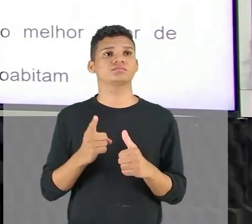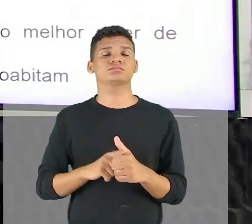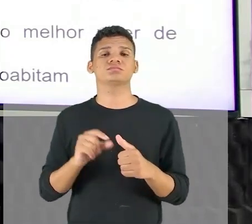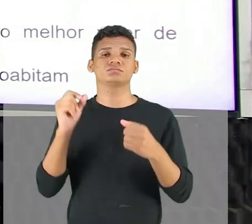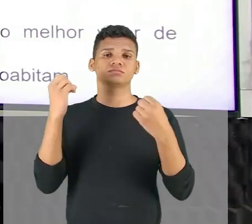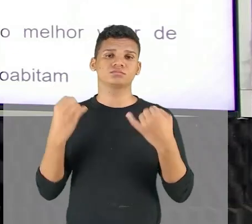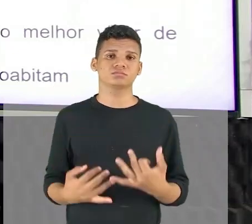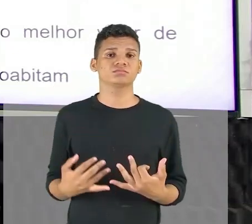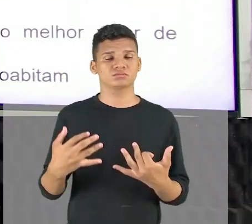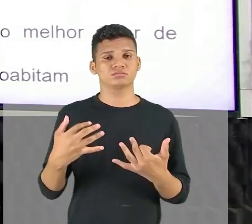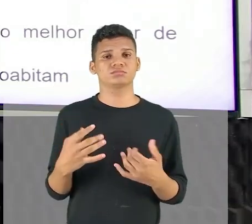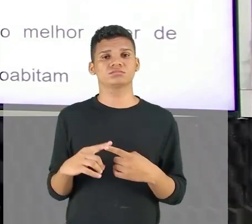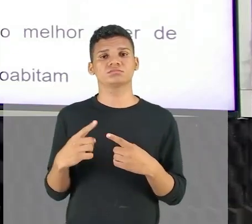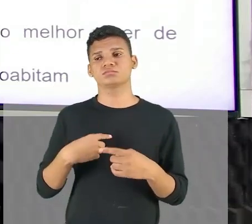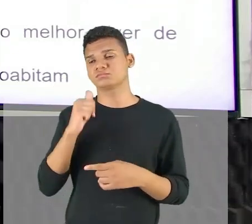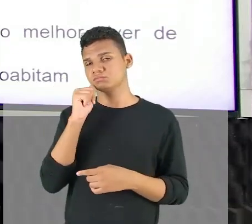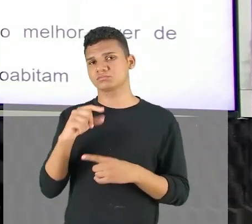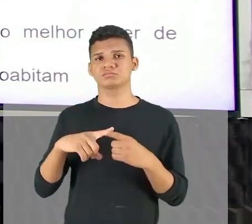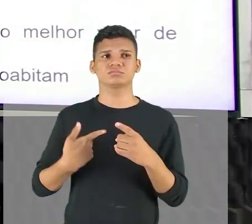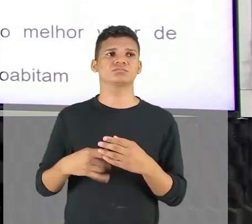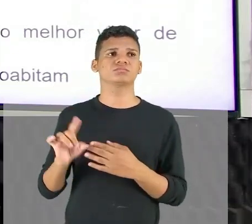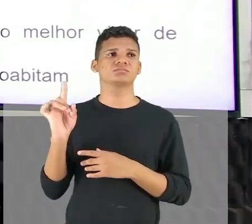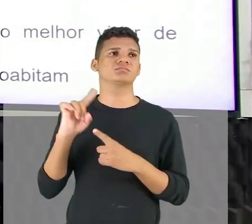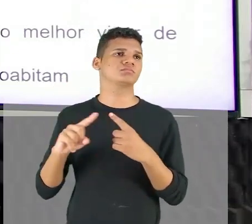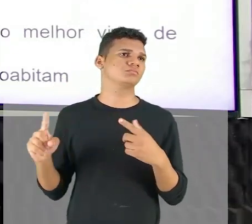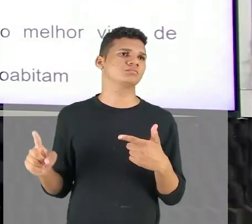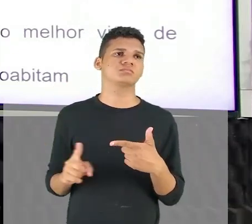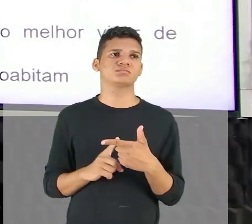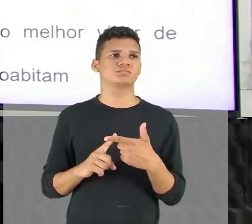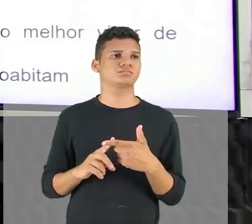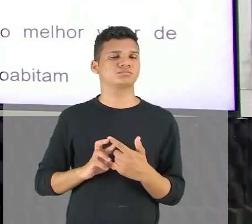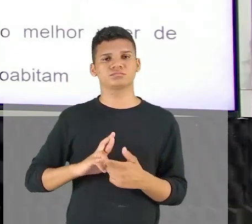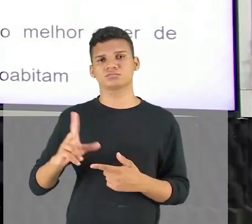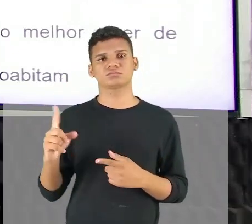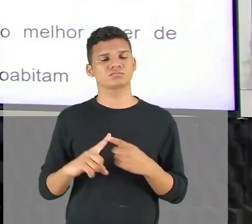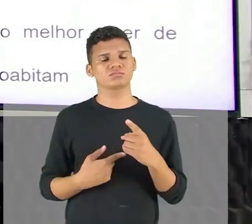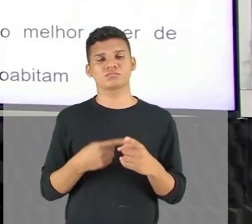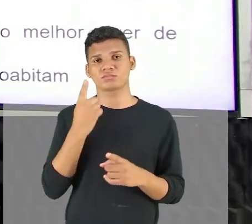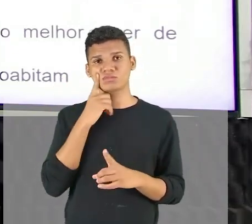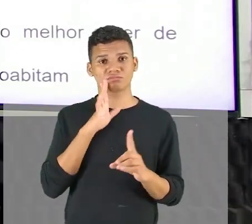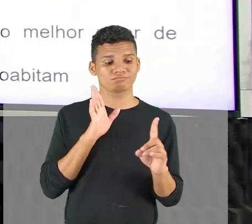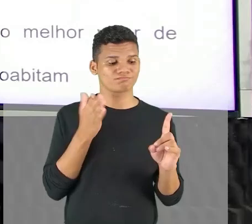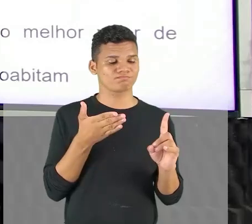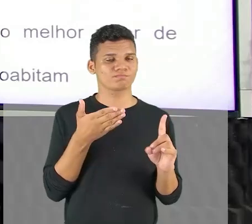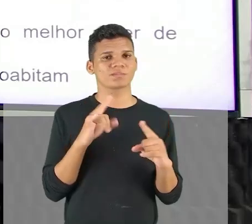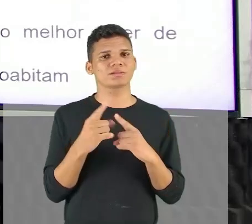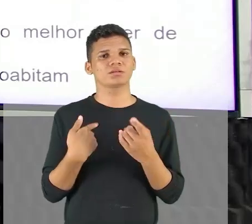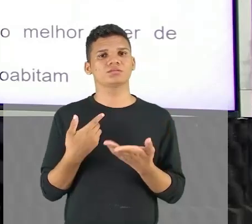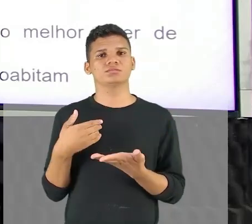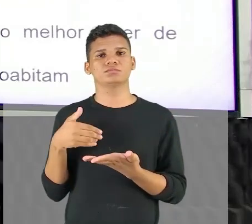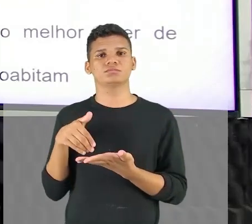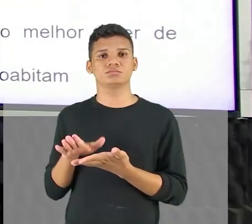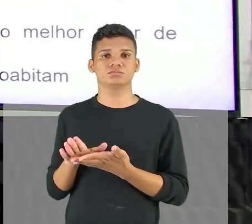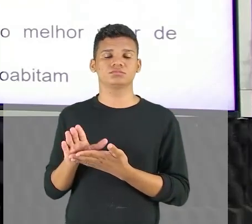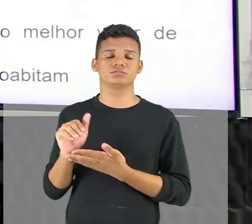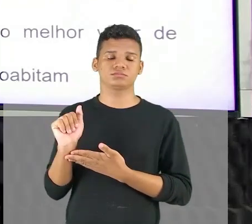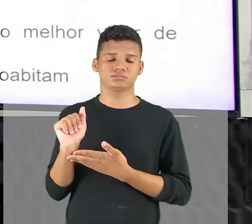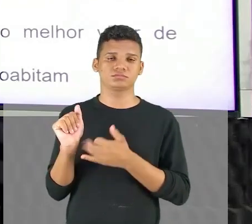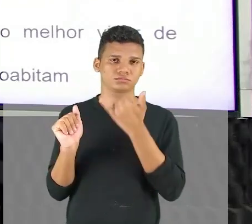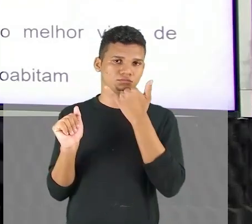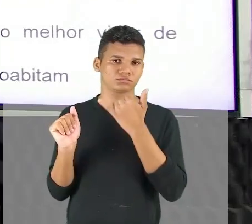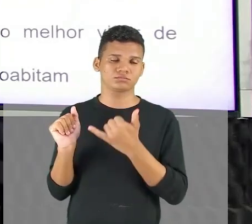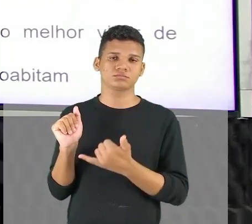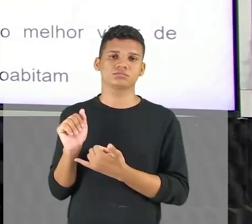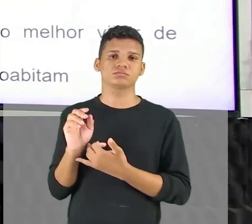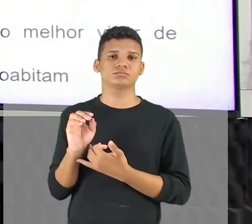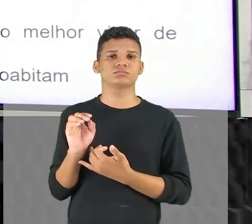essa questão da mulher, né, de Deus, mas o segundo não. E não é essa a ideia central. Então a gente descarta a letra B. Letra A, perdão.